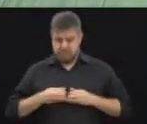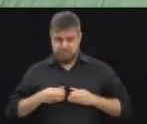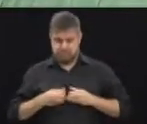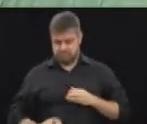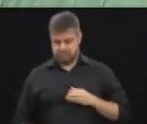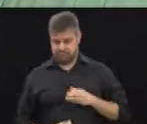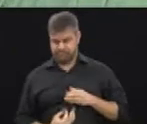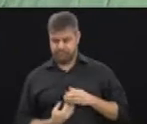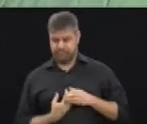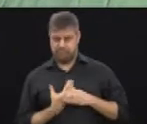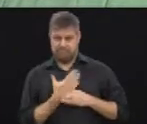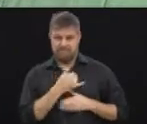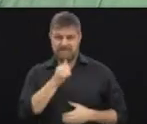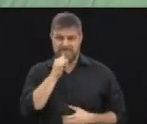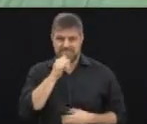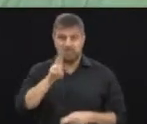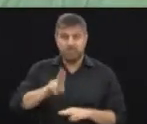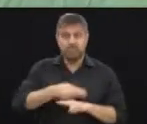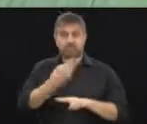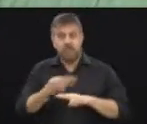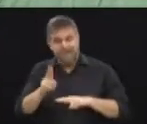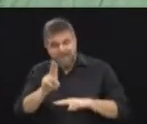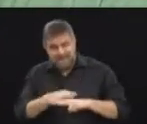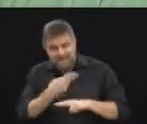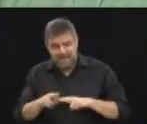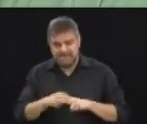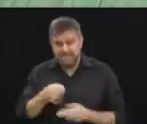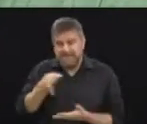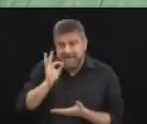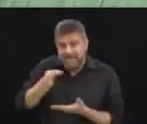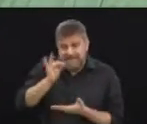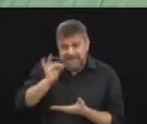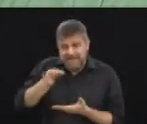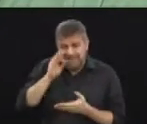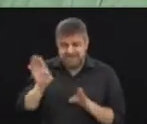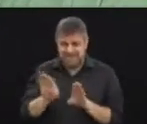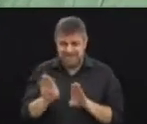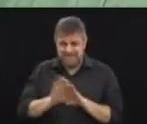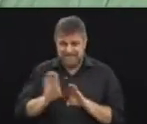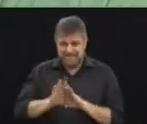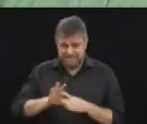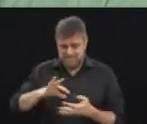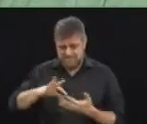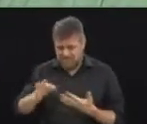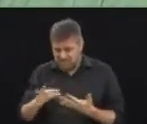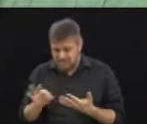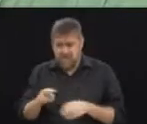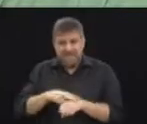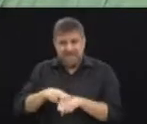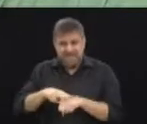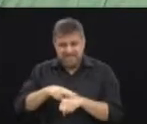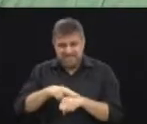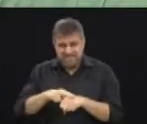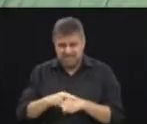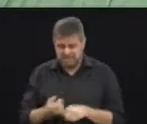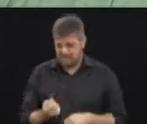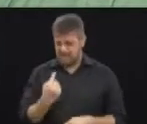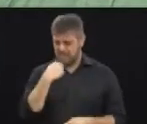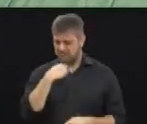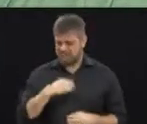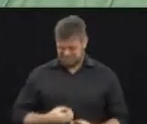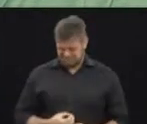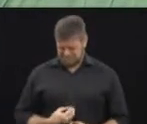tenha esse relaxamento, como chocolate, o café, hortelã, isso predispõe ao